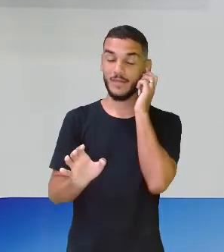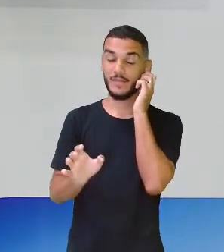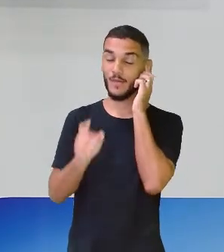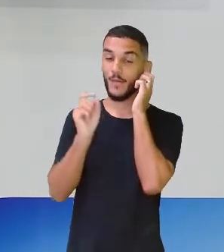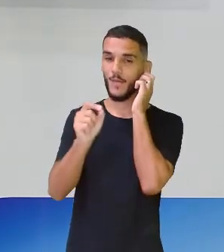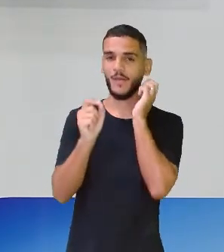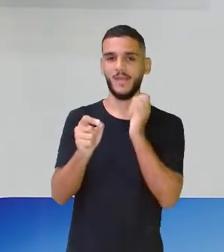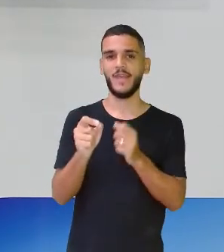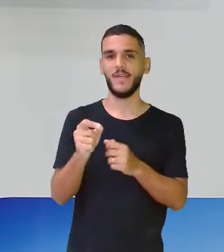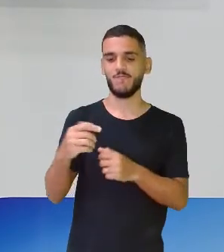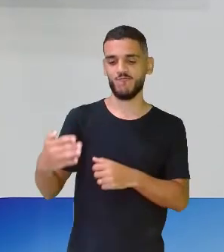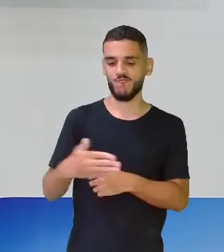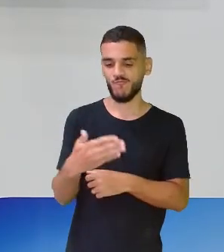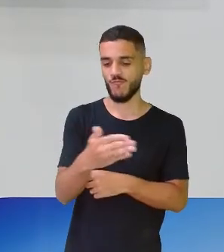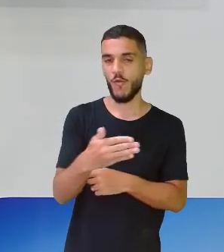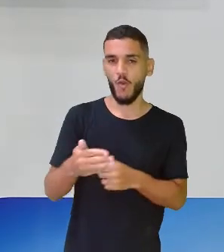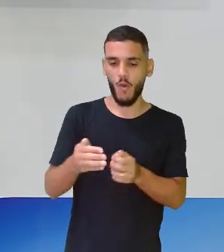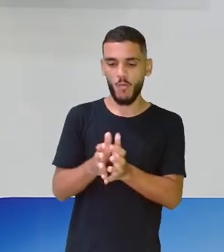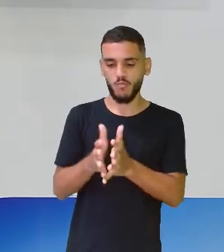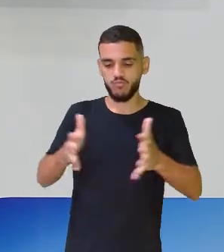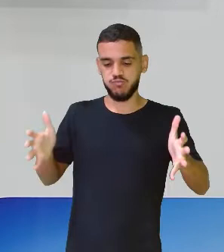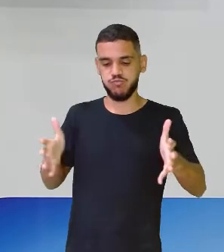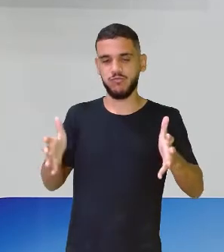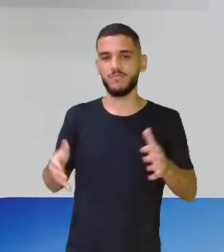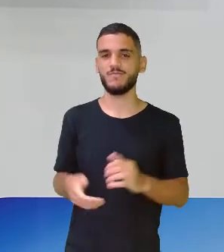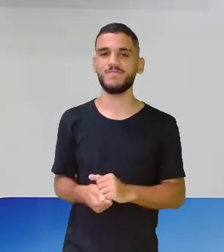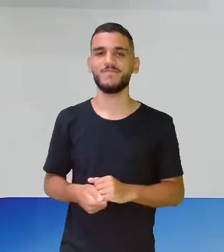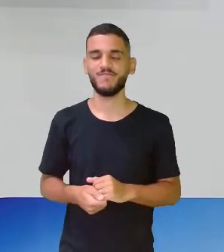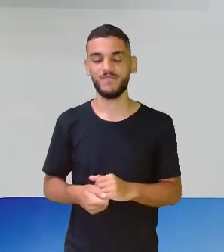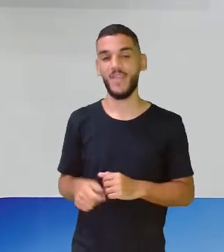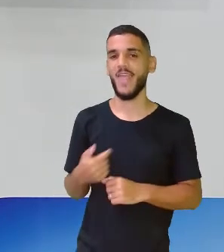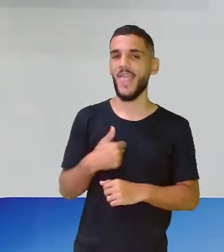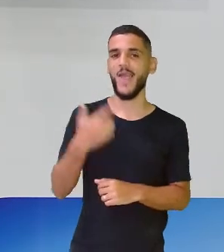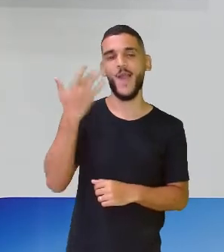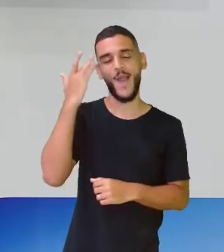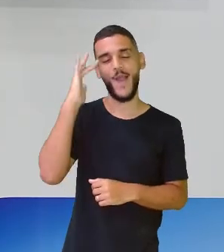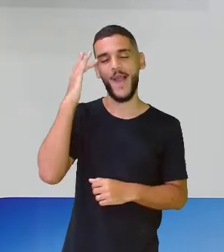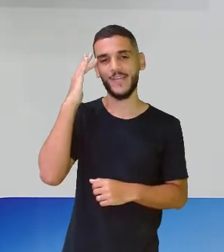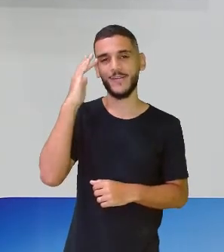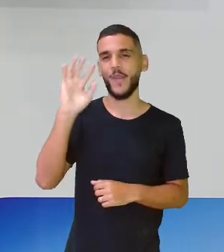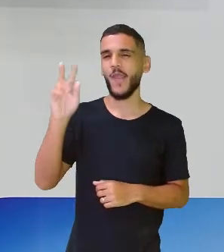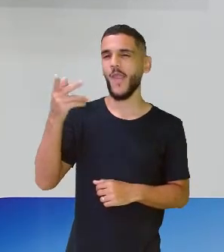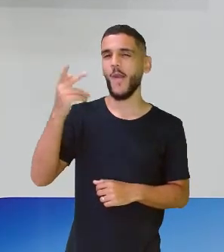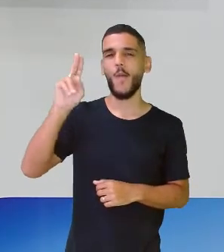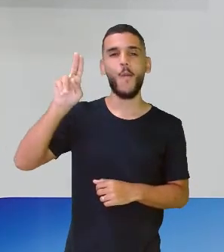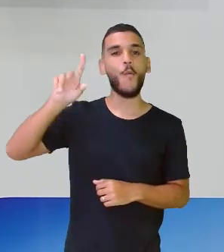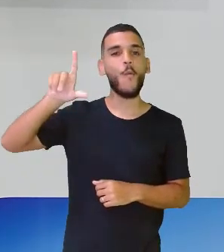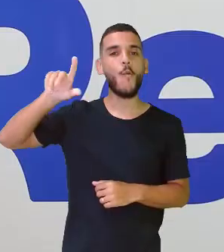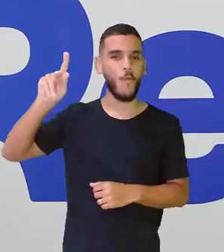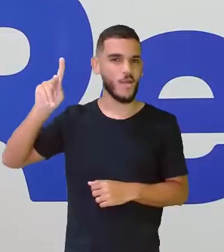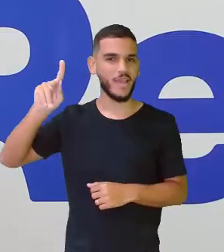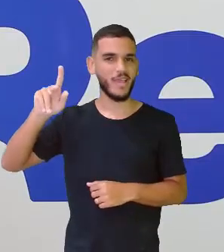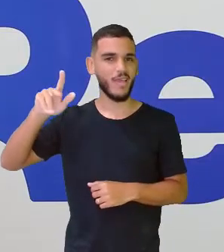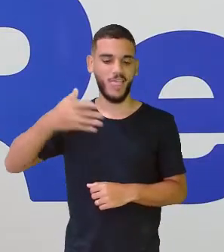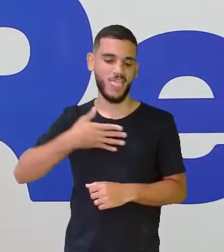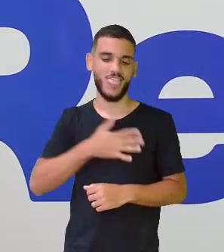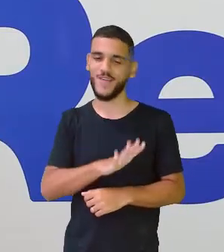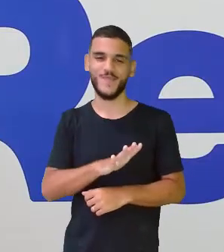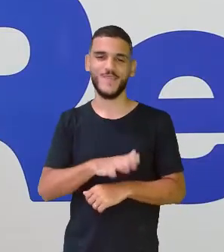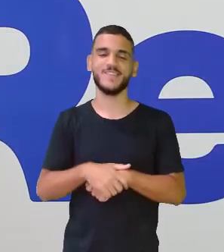esfarrapado. Eu acho que o incrível Hulk não é o herói desse peixe. Você não sentiu também, não teve essa sensação? Senti, ele não